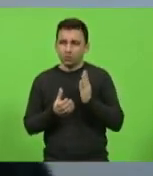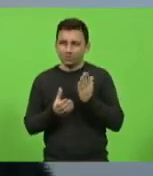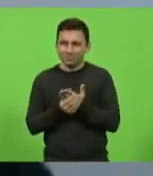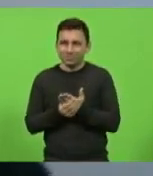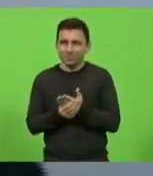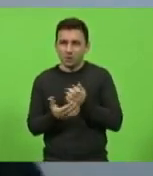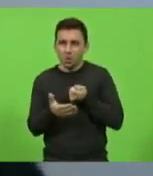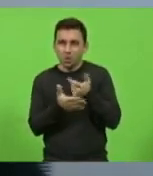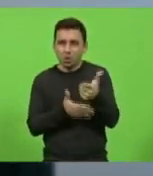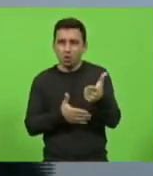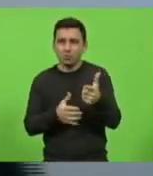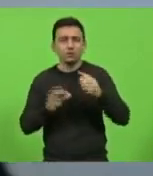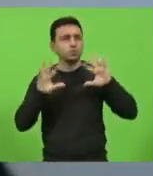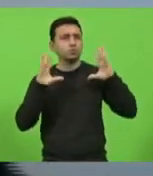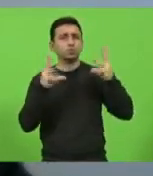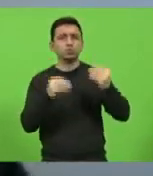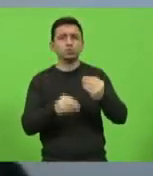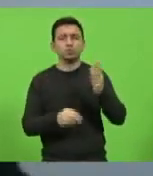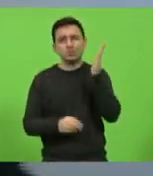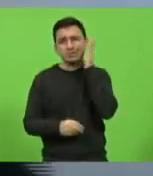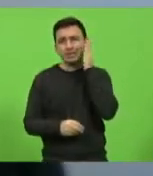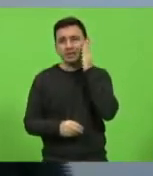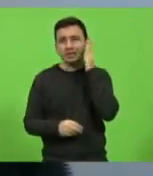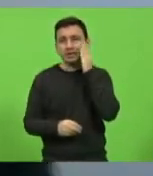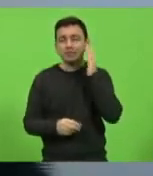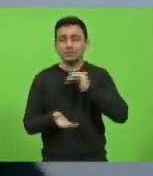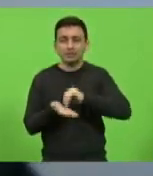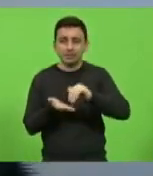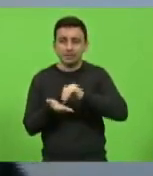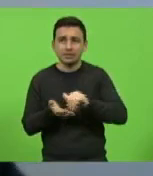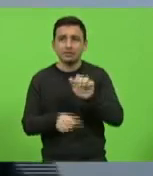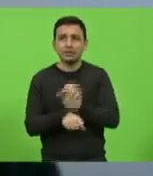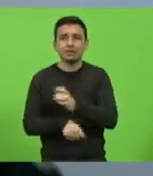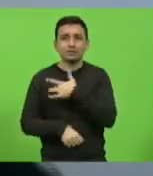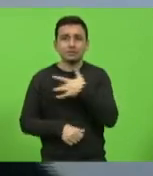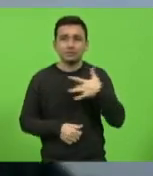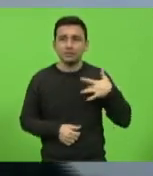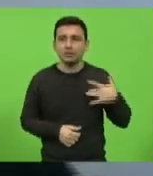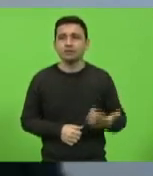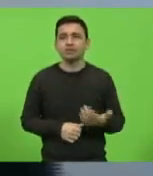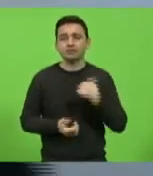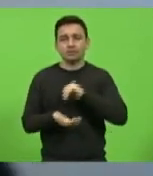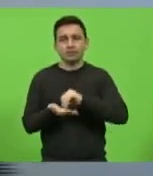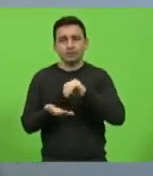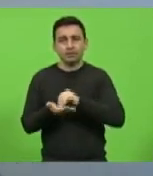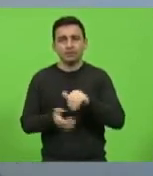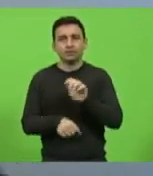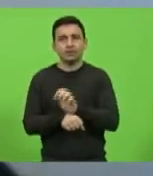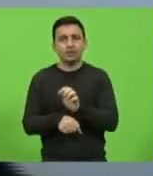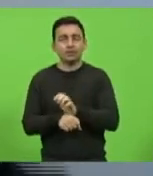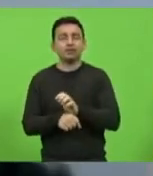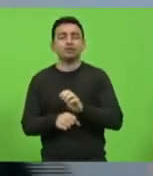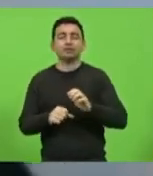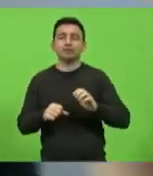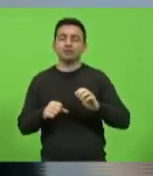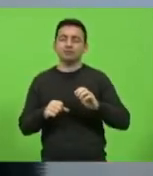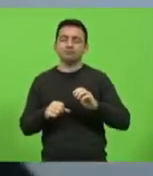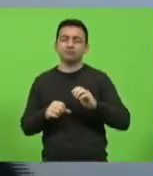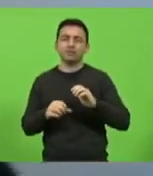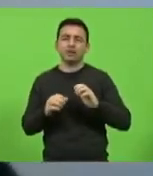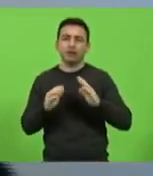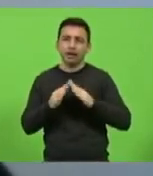de amplo conhecimento da Secretaria de Estado da Saúde, da Secretaria de Estado da Casa Civil, da Secretaria de Estado